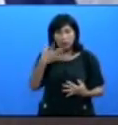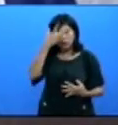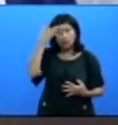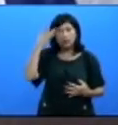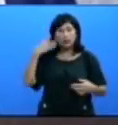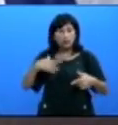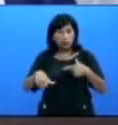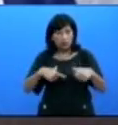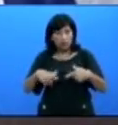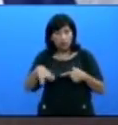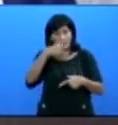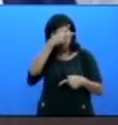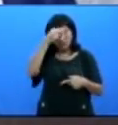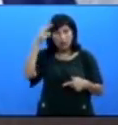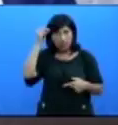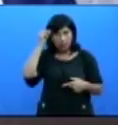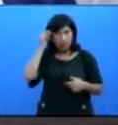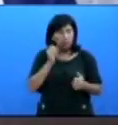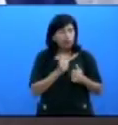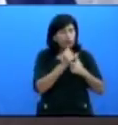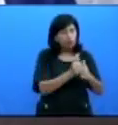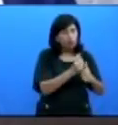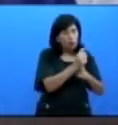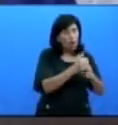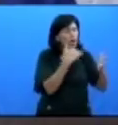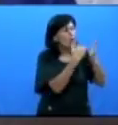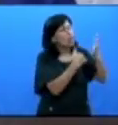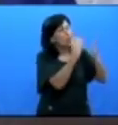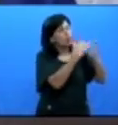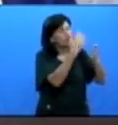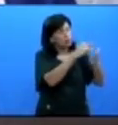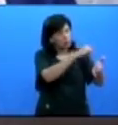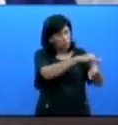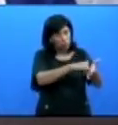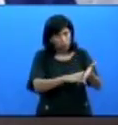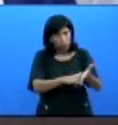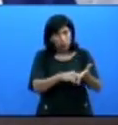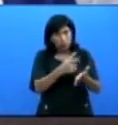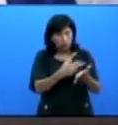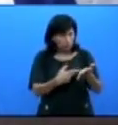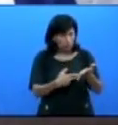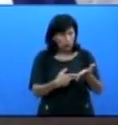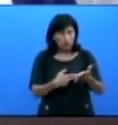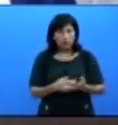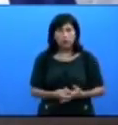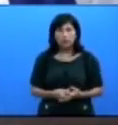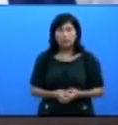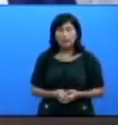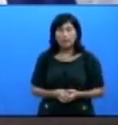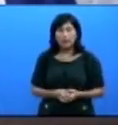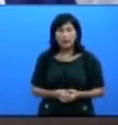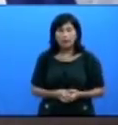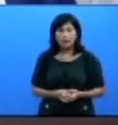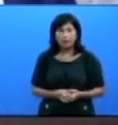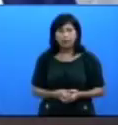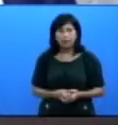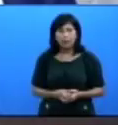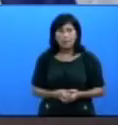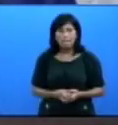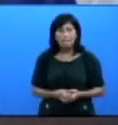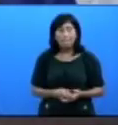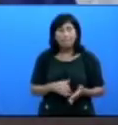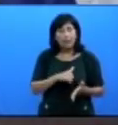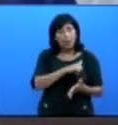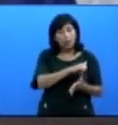que nos acompanharam na elaboração deste documento. Pois bem, por que eu estou falando isso neste tempo? Porque neste